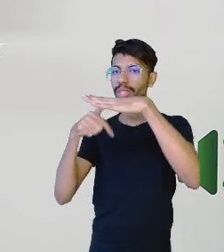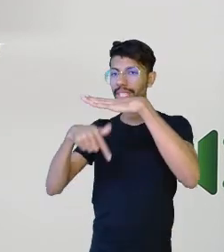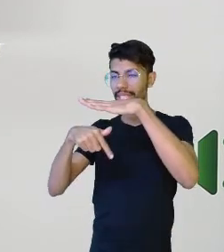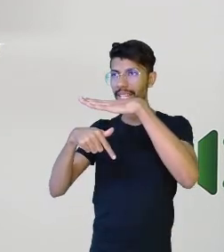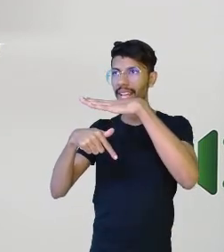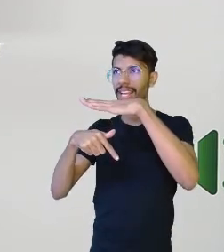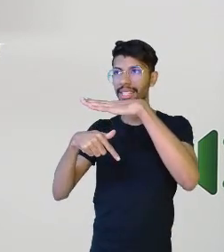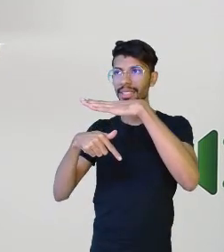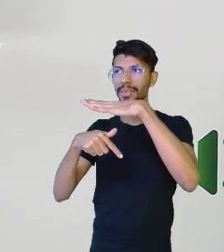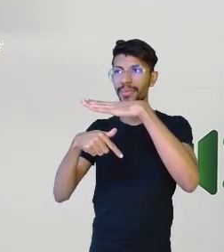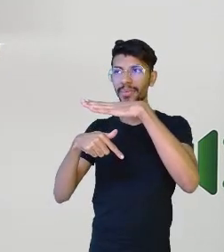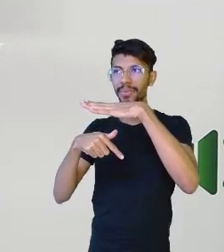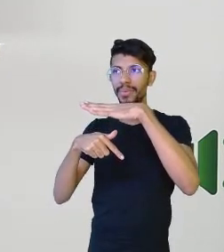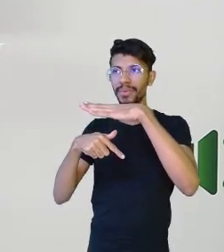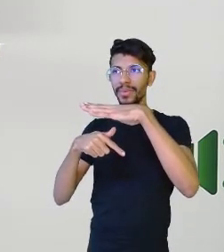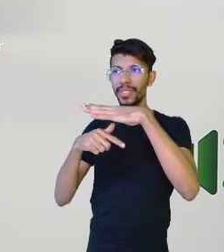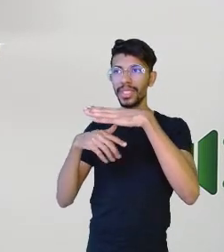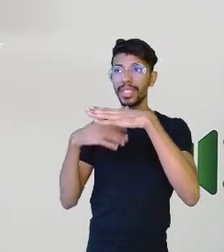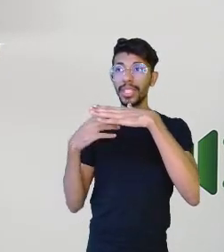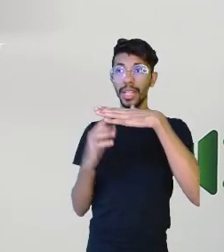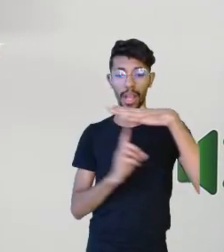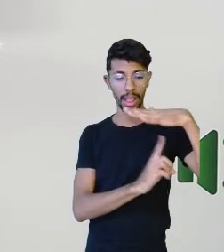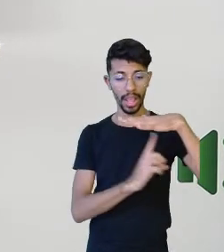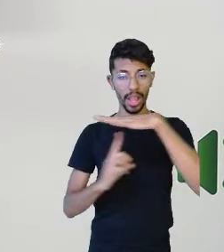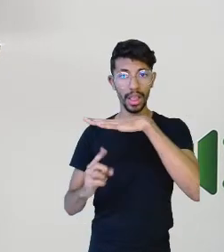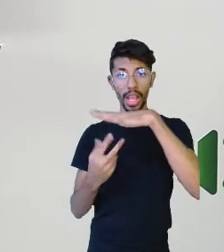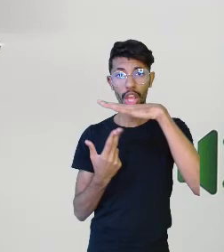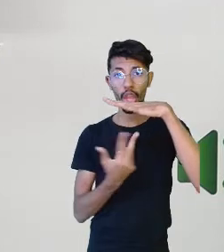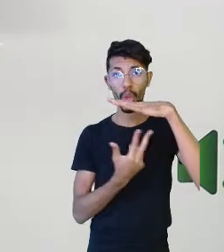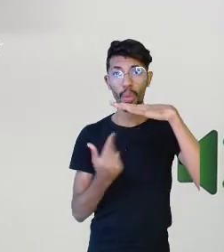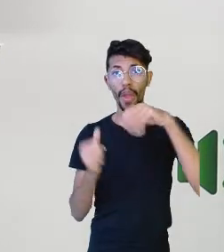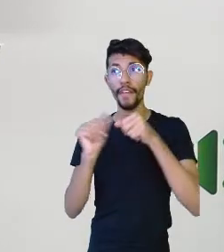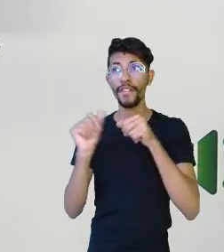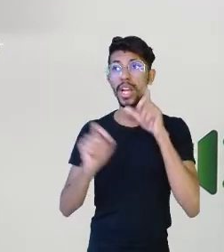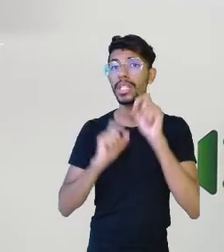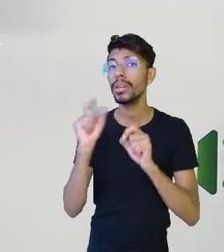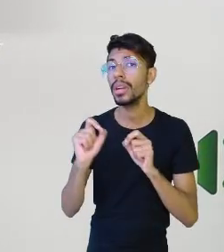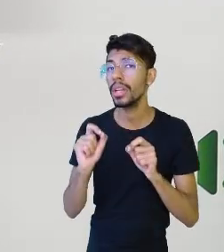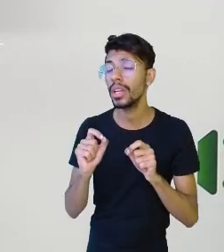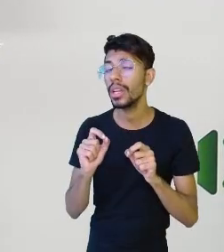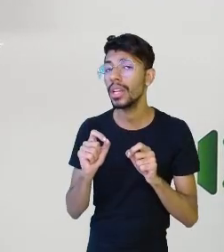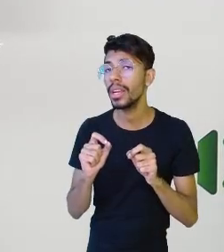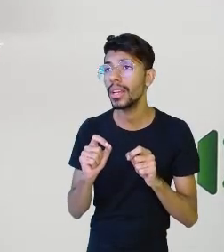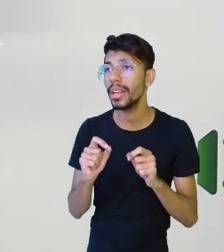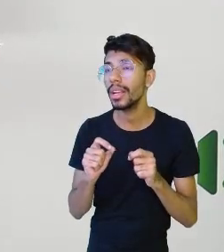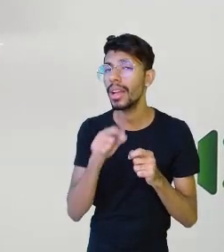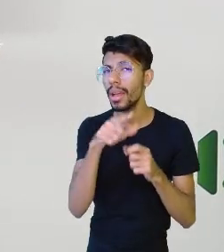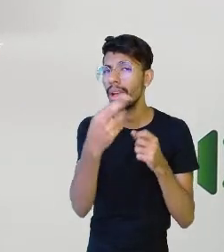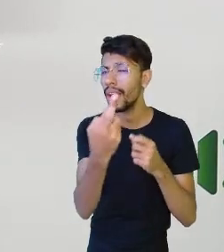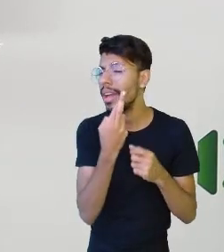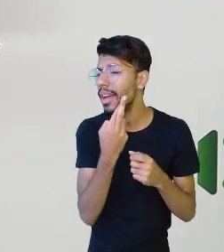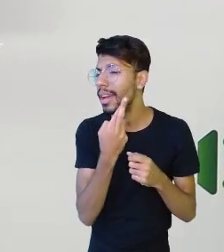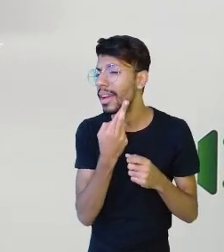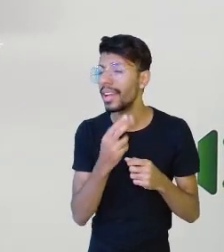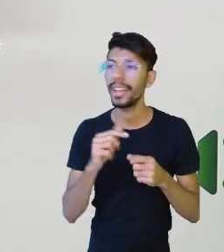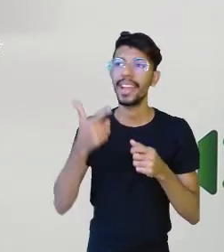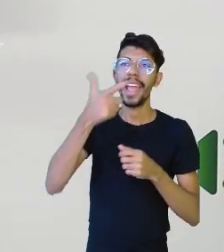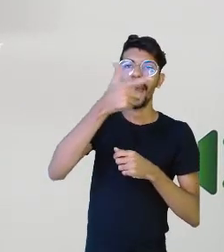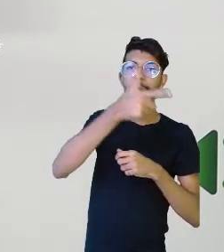1/7 depois. Denominador igual, eu faço o quê? Diz aí você de casa.